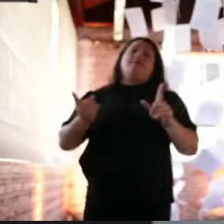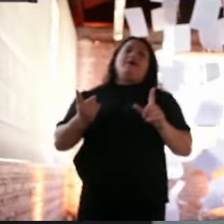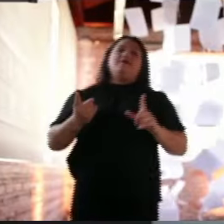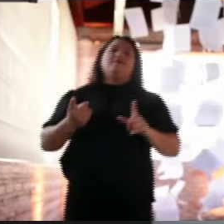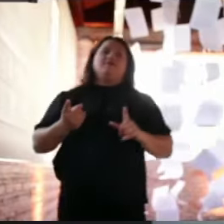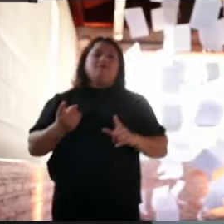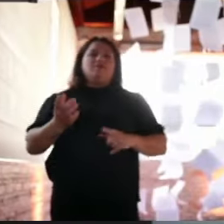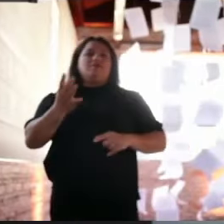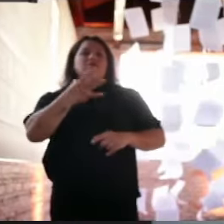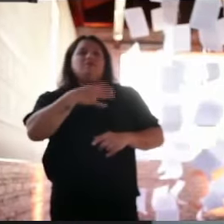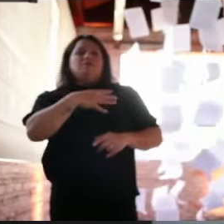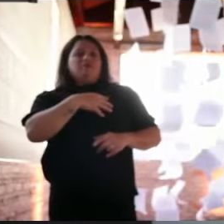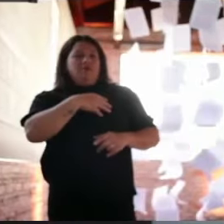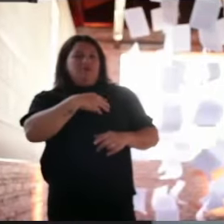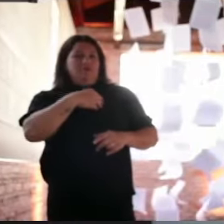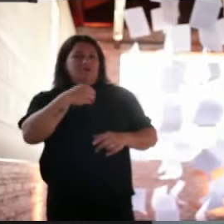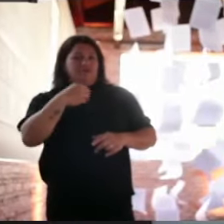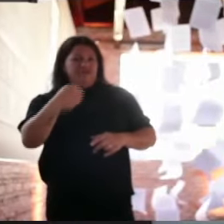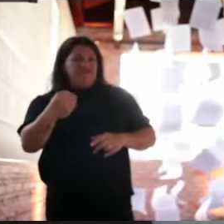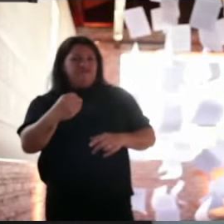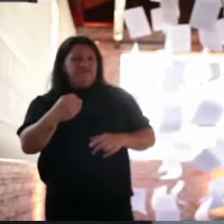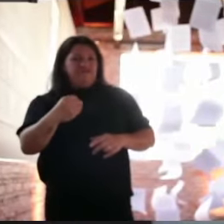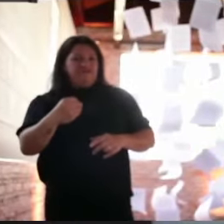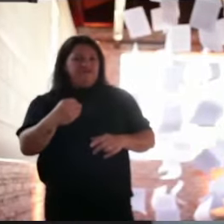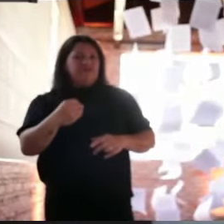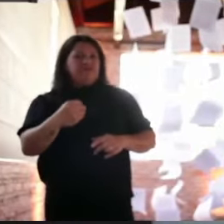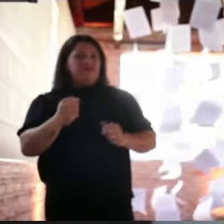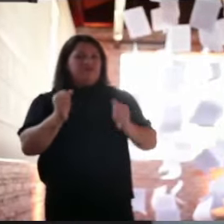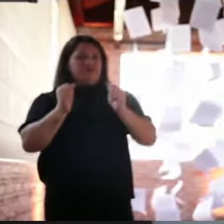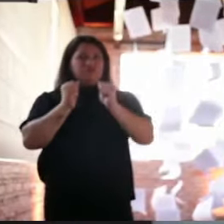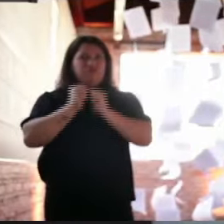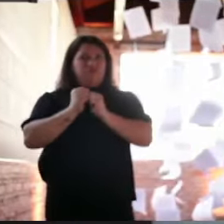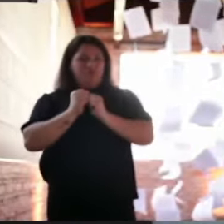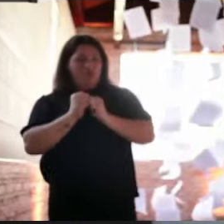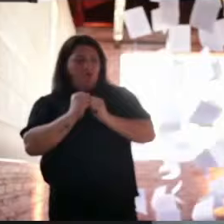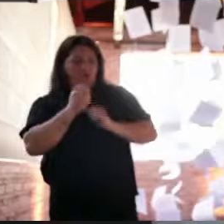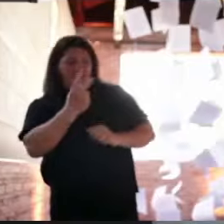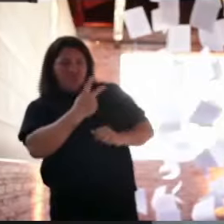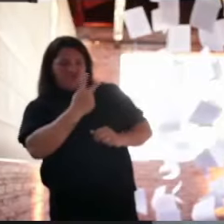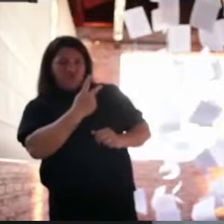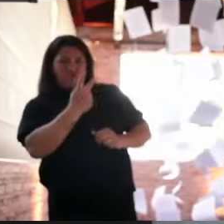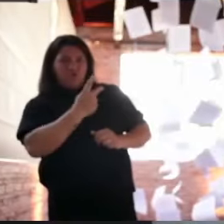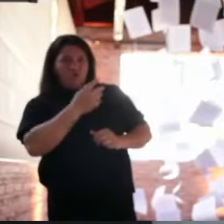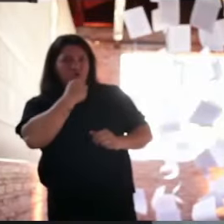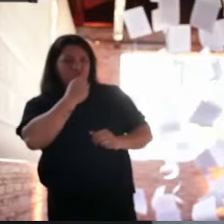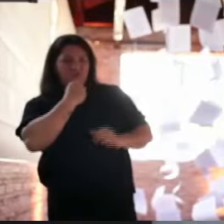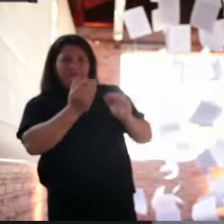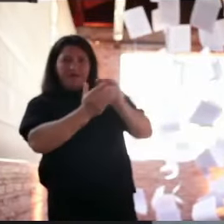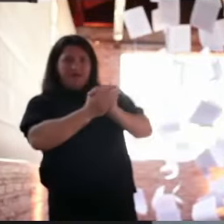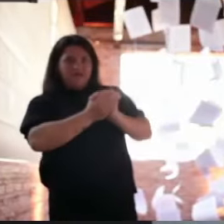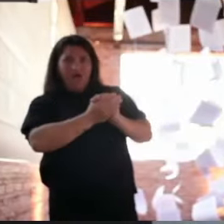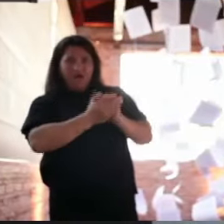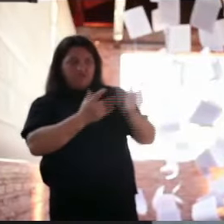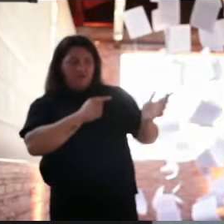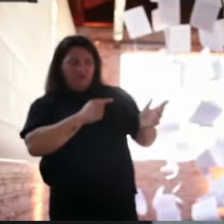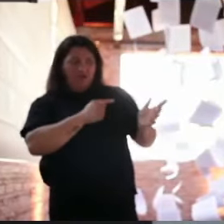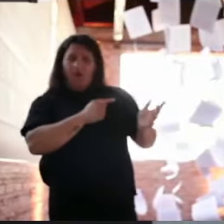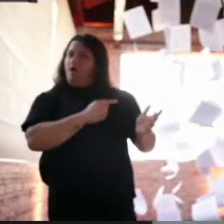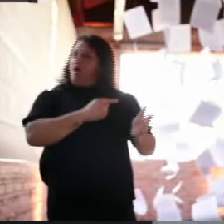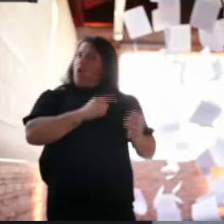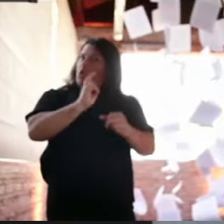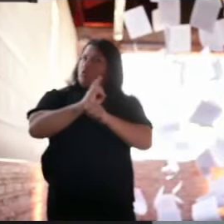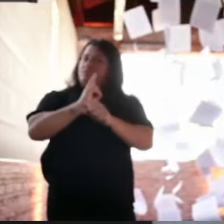é filho de casal de mulher não vai brincar com esses daí que eles dois homens claro que eles são pedófilos claro né